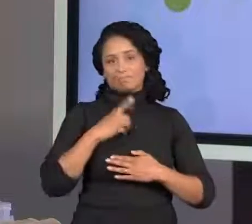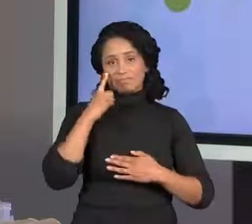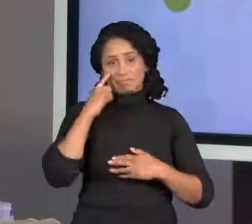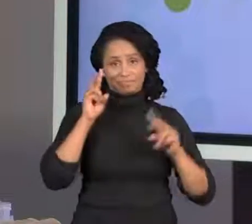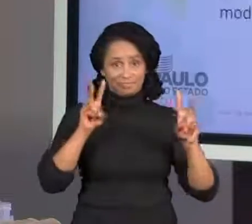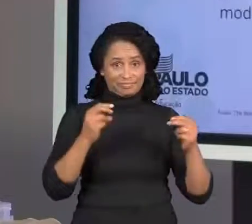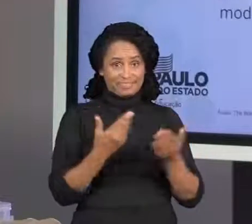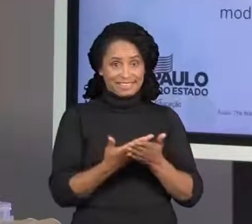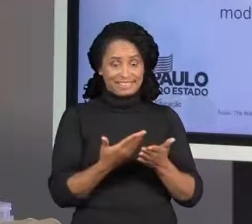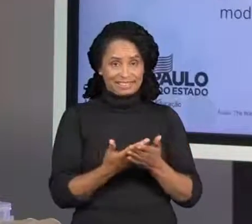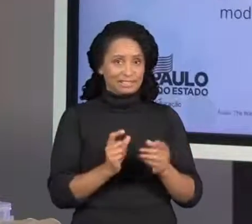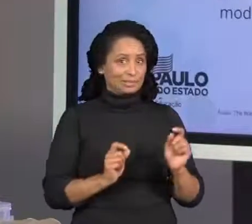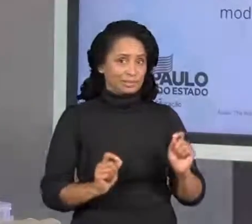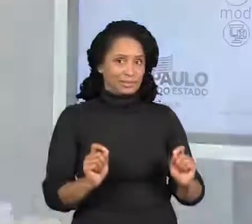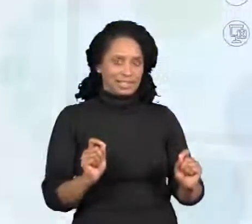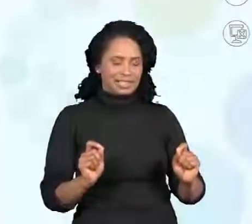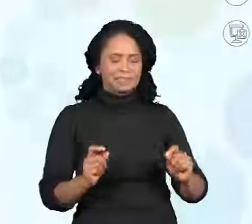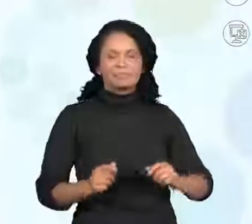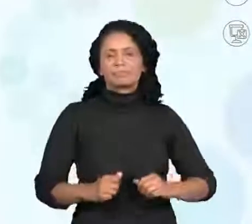aula de hoje, que é...